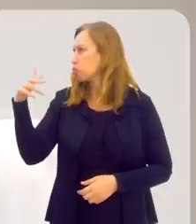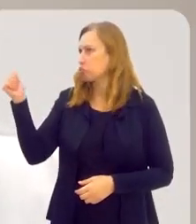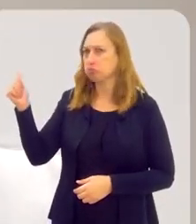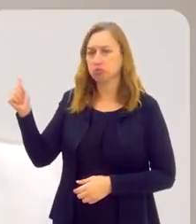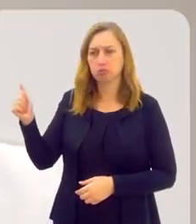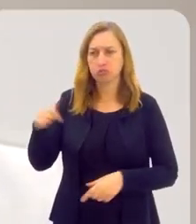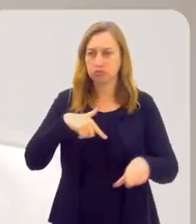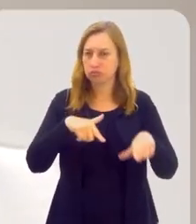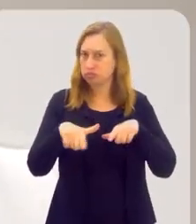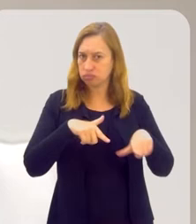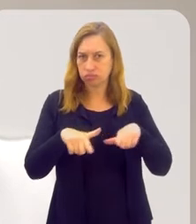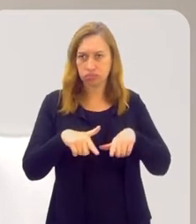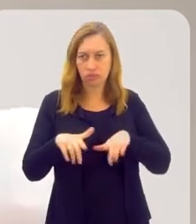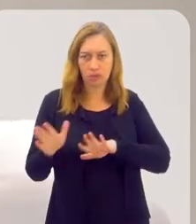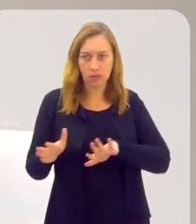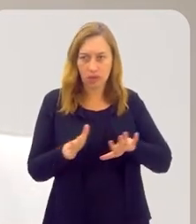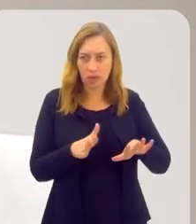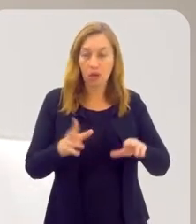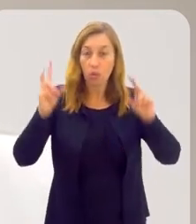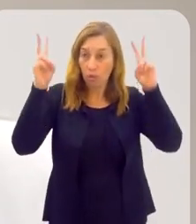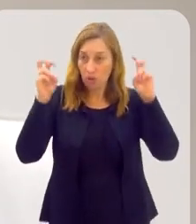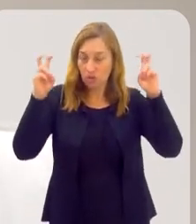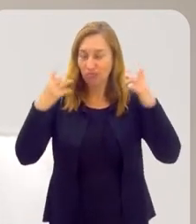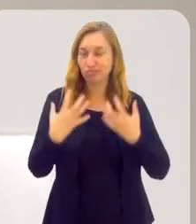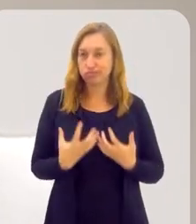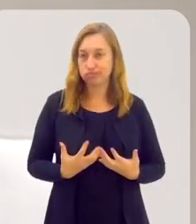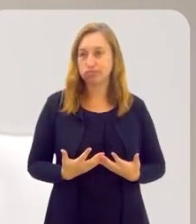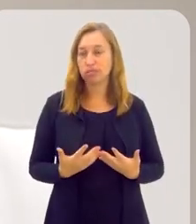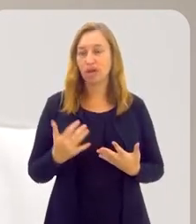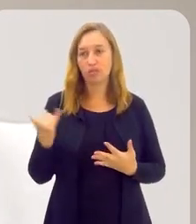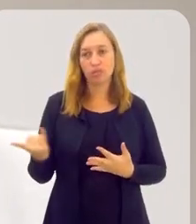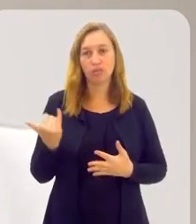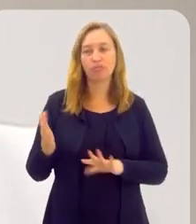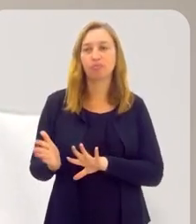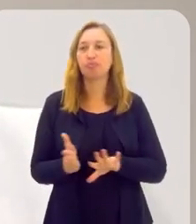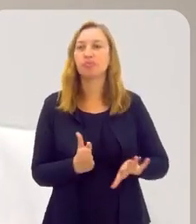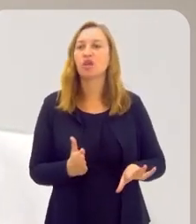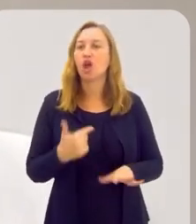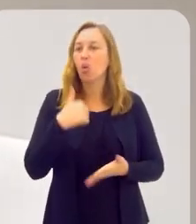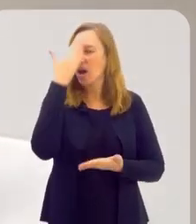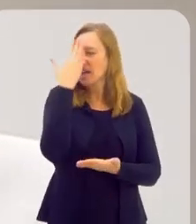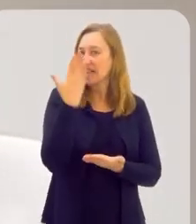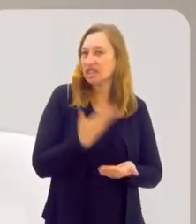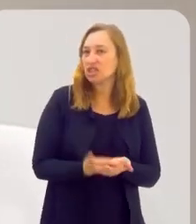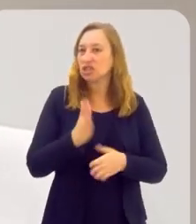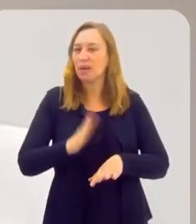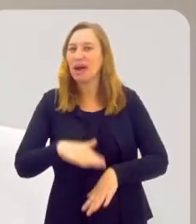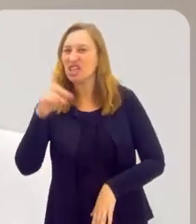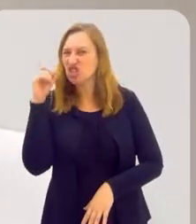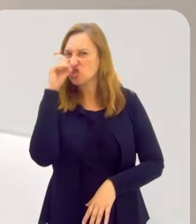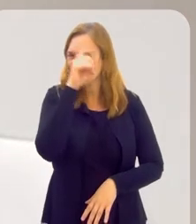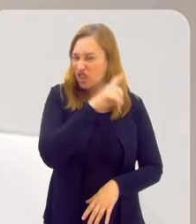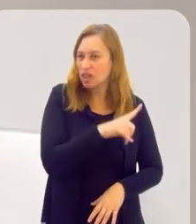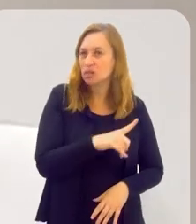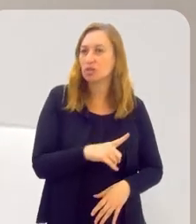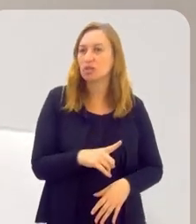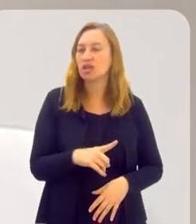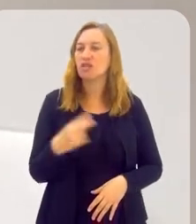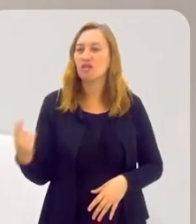nunca trabalhei no alto rendimento. E esta é uma questão que eu acho que é chave. Ou seja, eu acredito que é muito mais